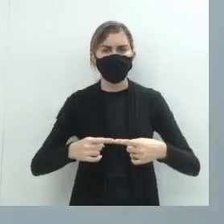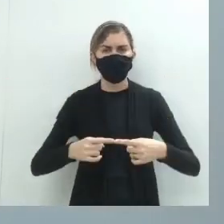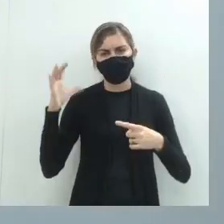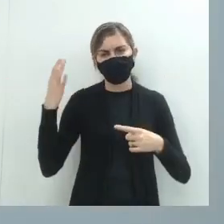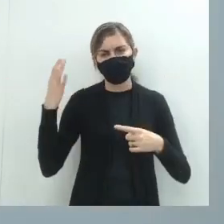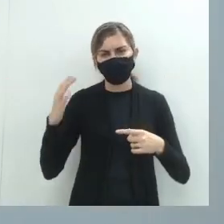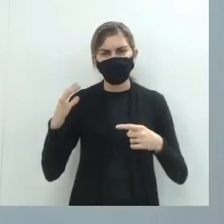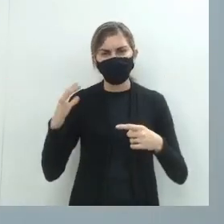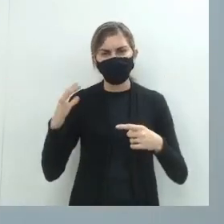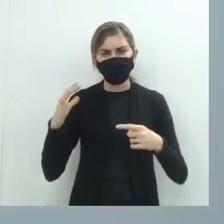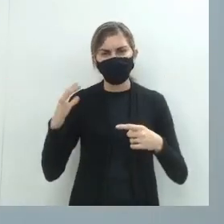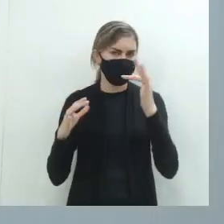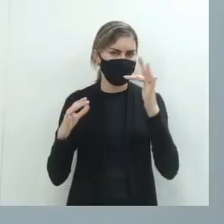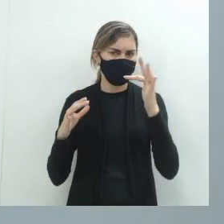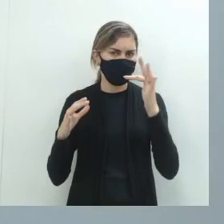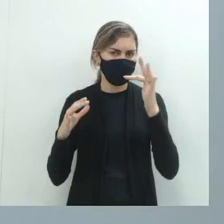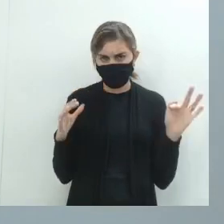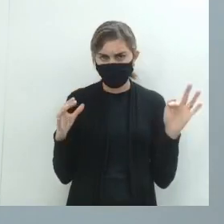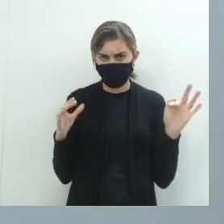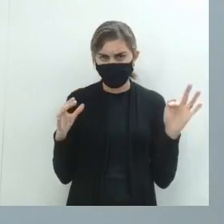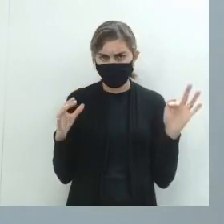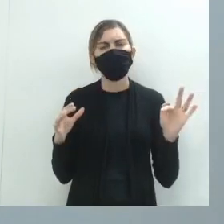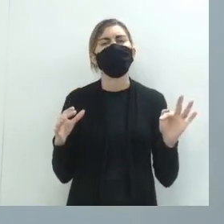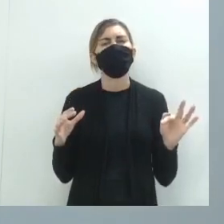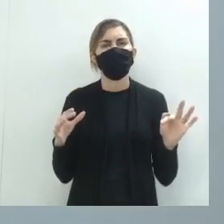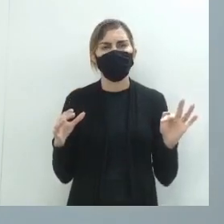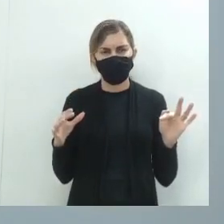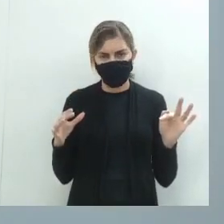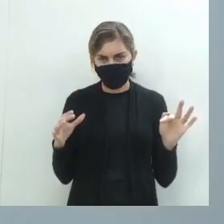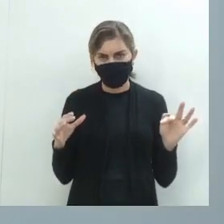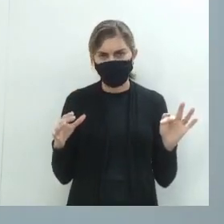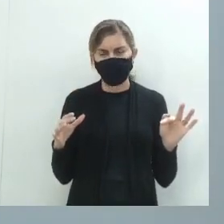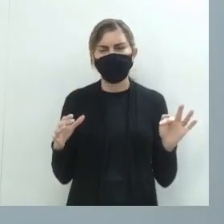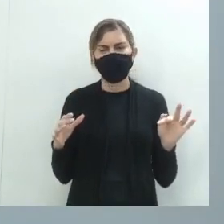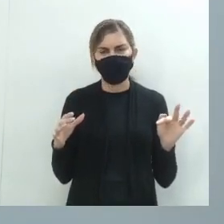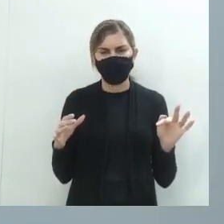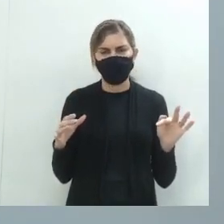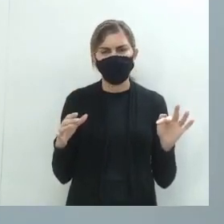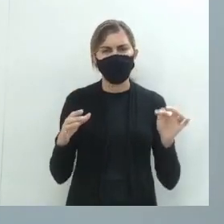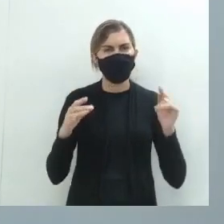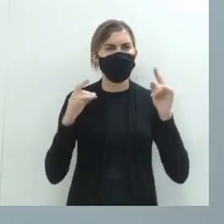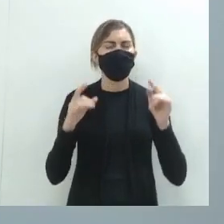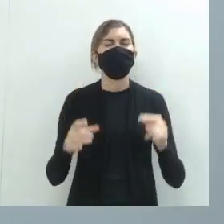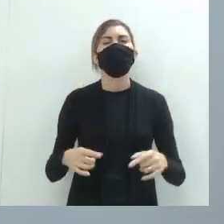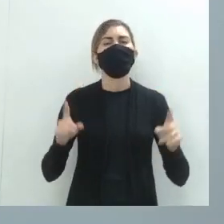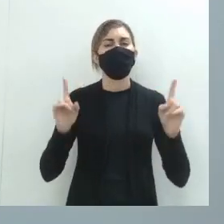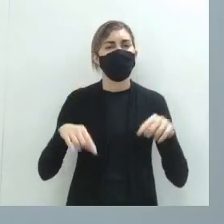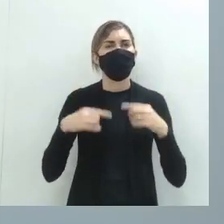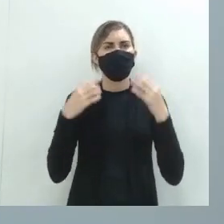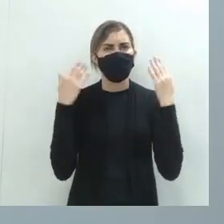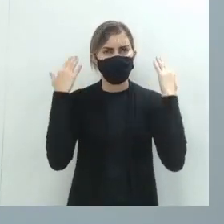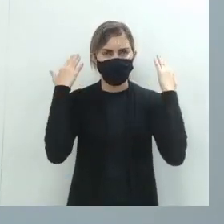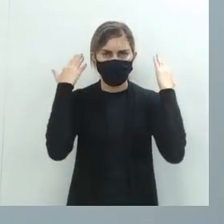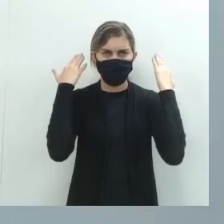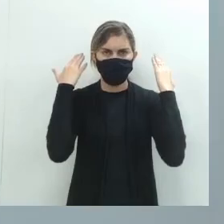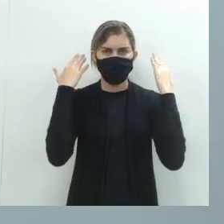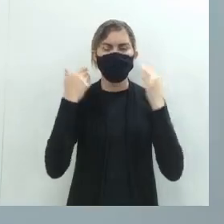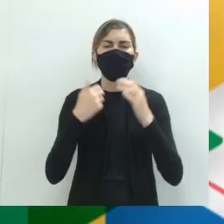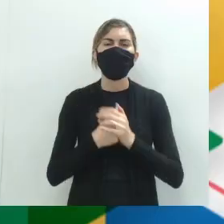escala C, que é Celsius, e entre a escala F, que é Fahrenheit, é essa que está na